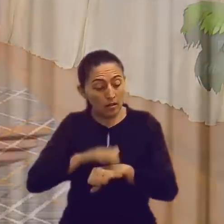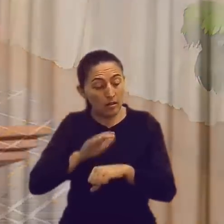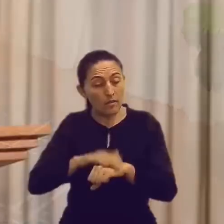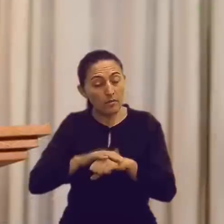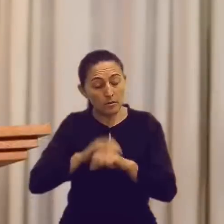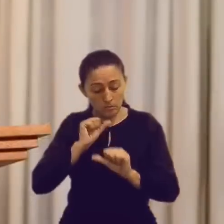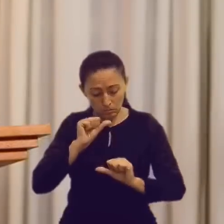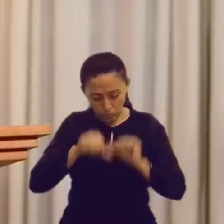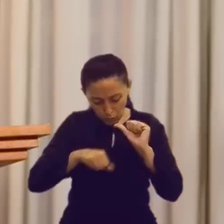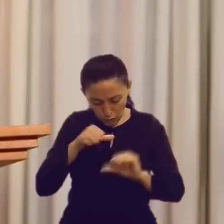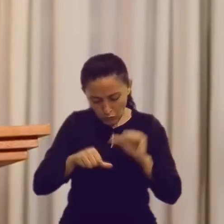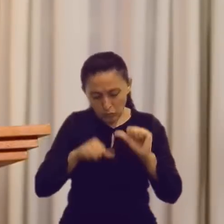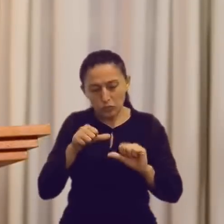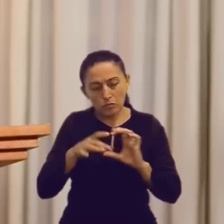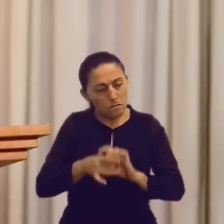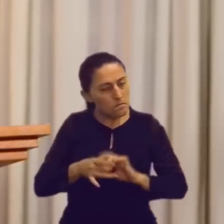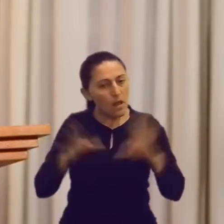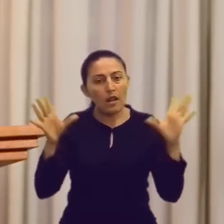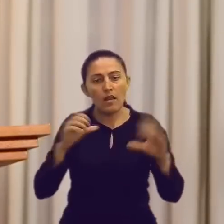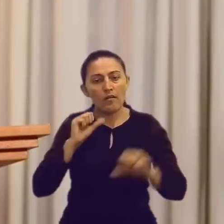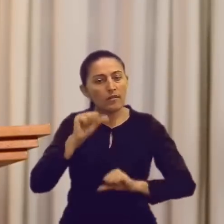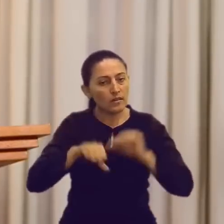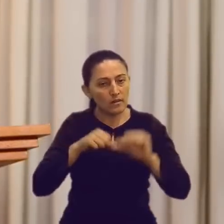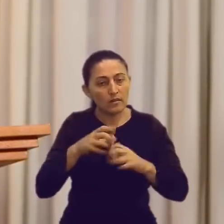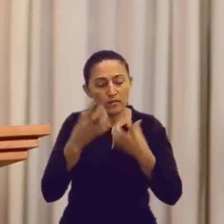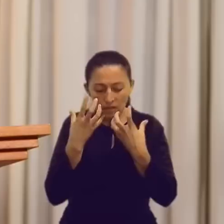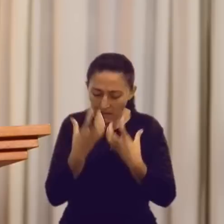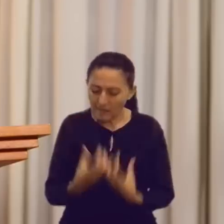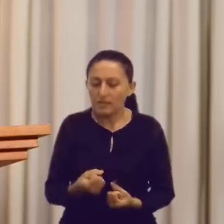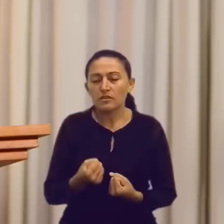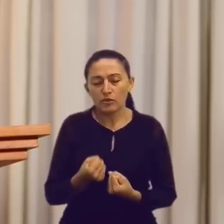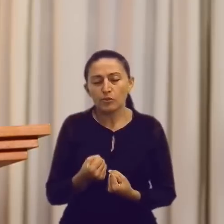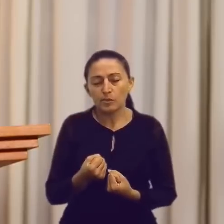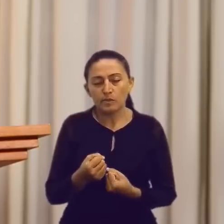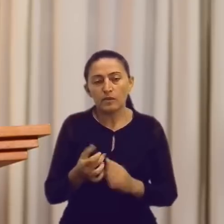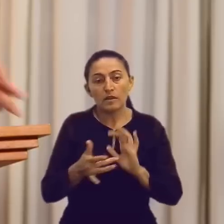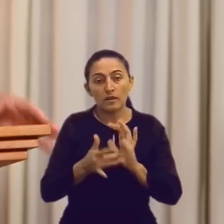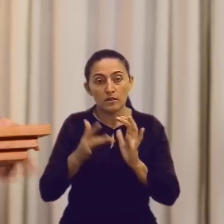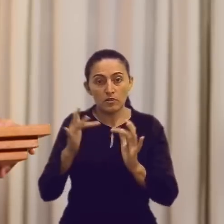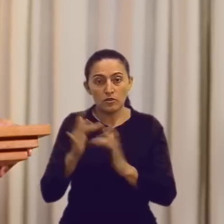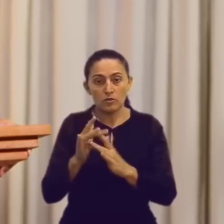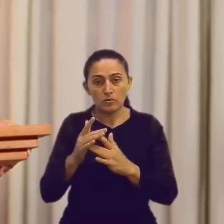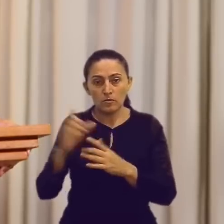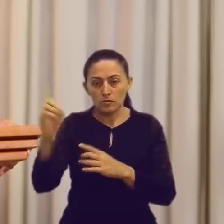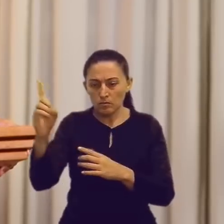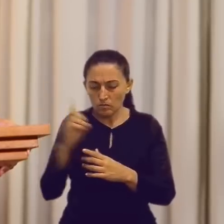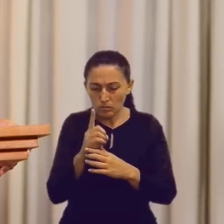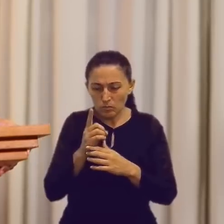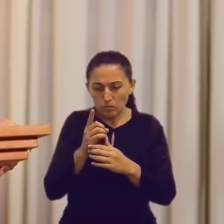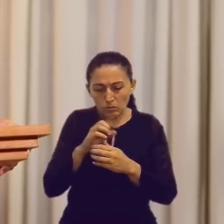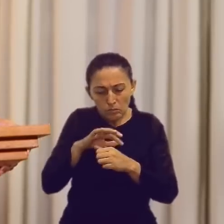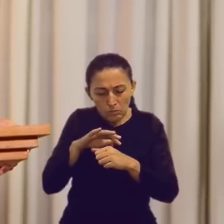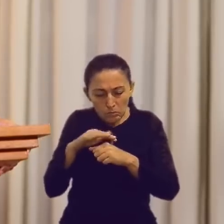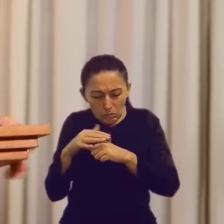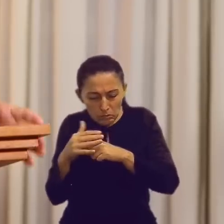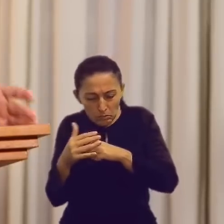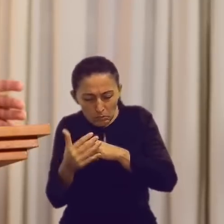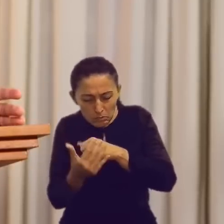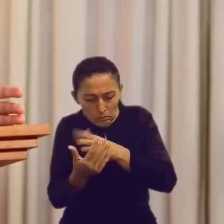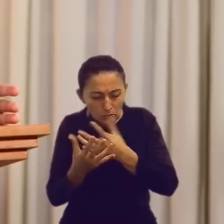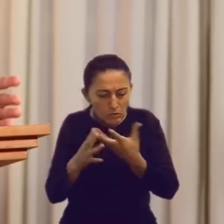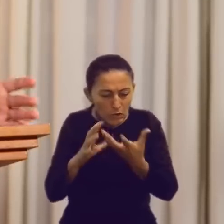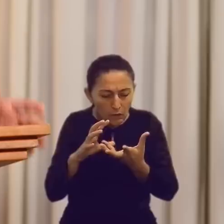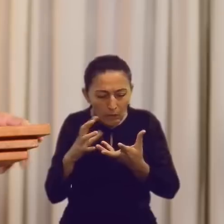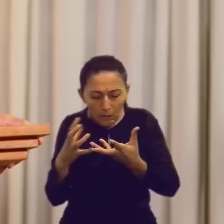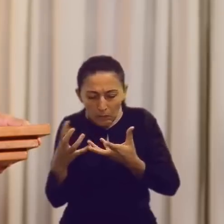transformado. Pedro deixou que Jesus lhe lapidasse. Mas se